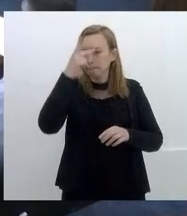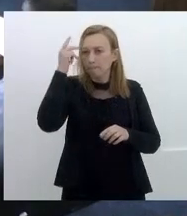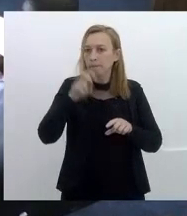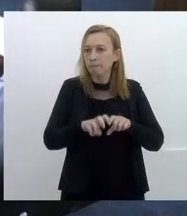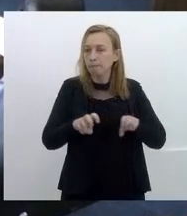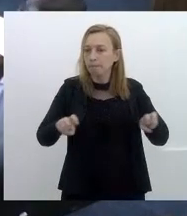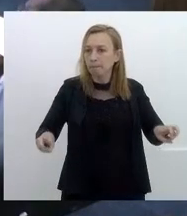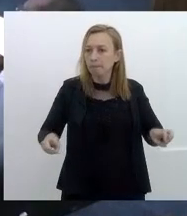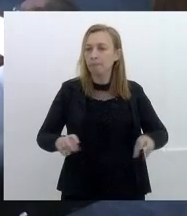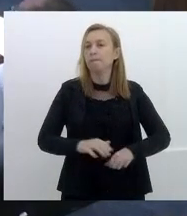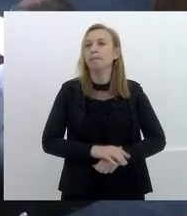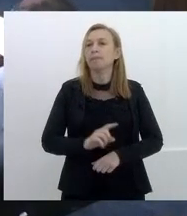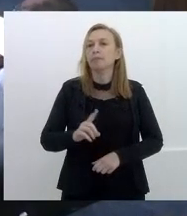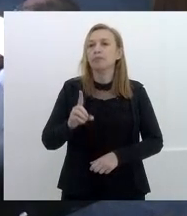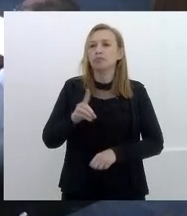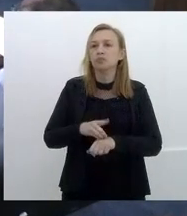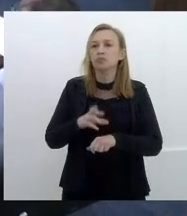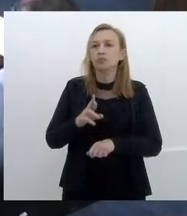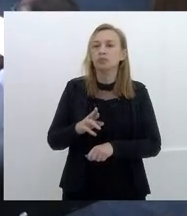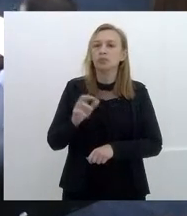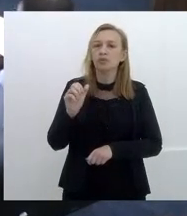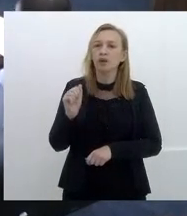Doutor Aureliano